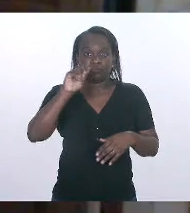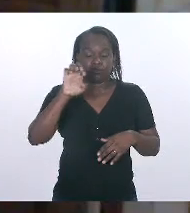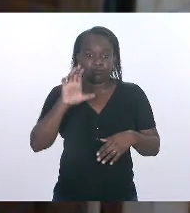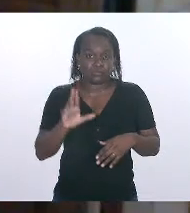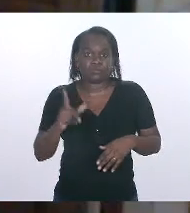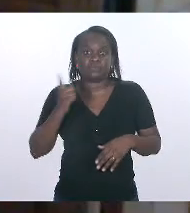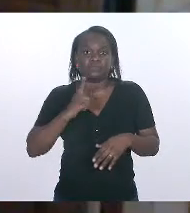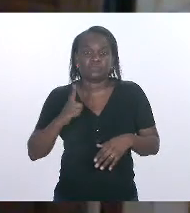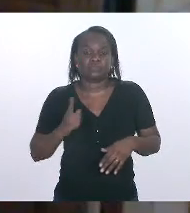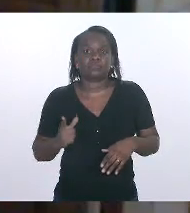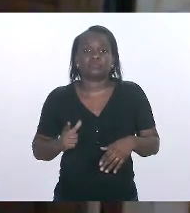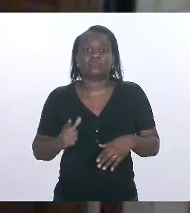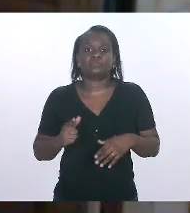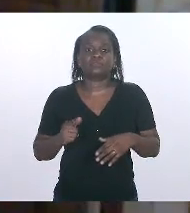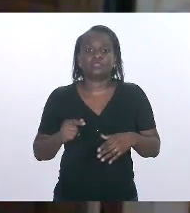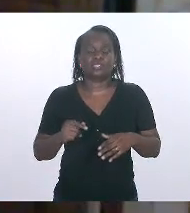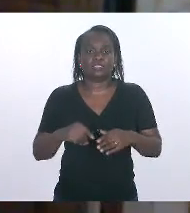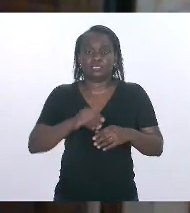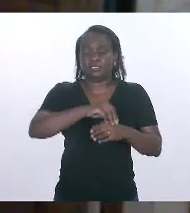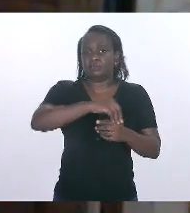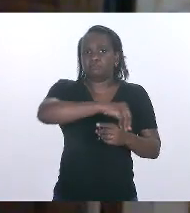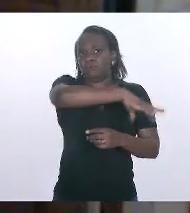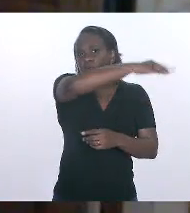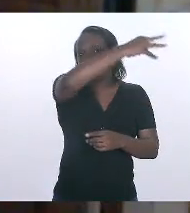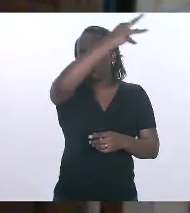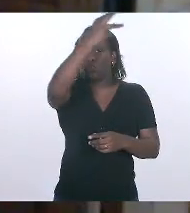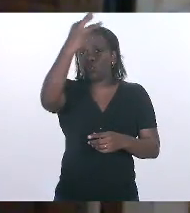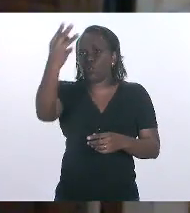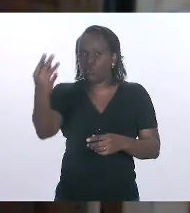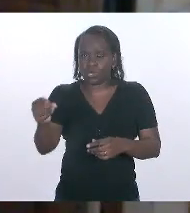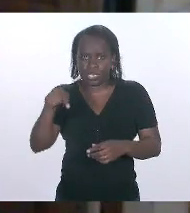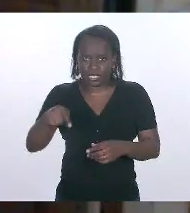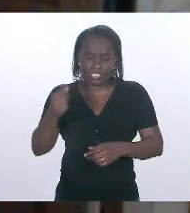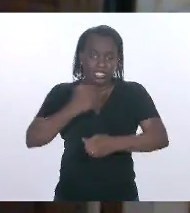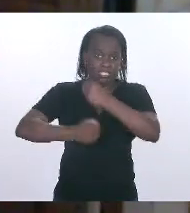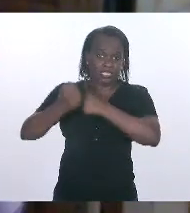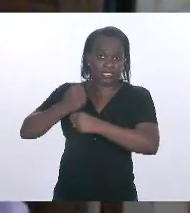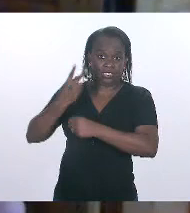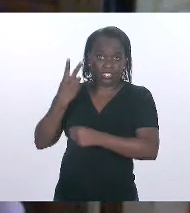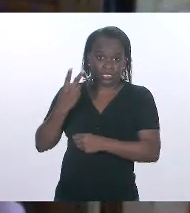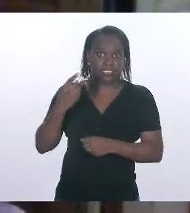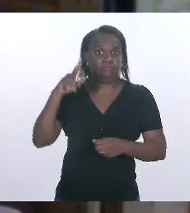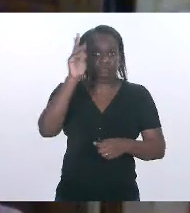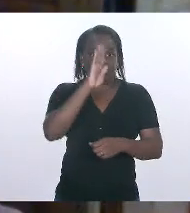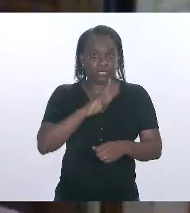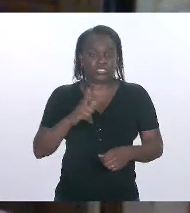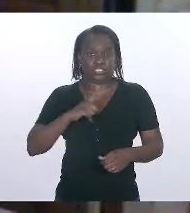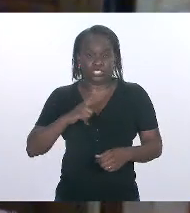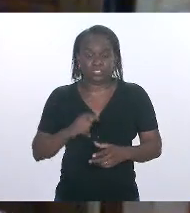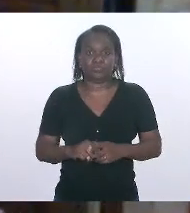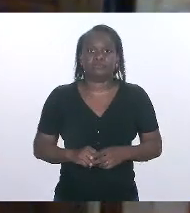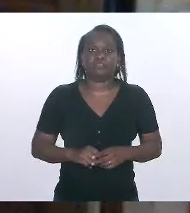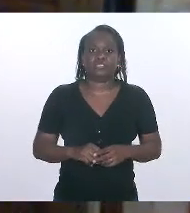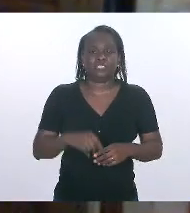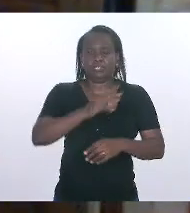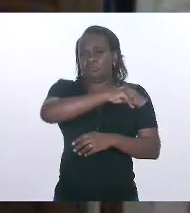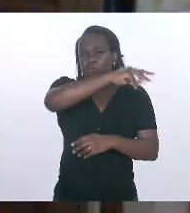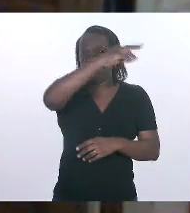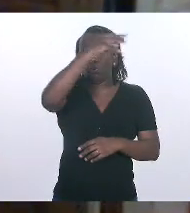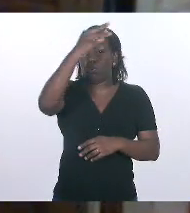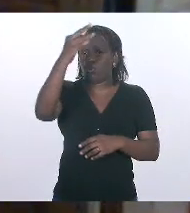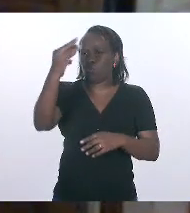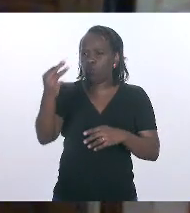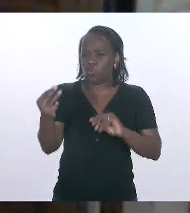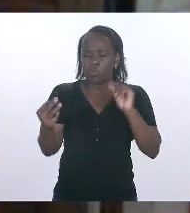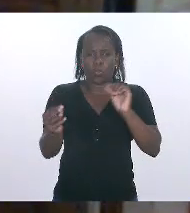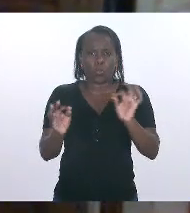nós tivemos um meteoro nesse país, há 2 anos atrás. Um meteoro que não